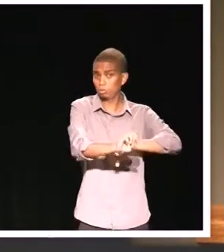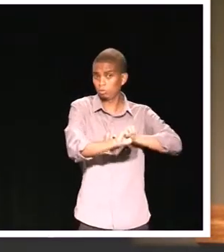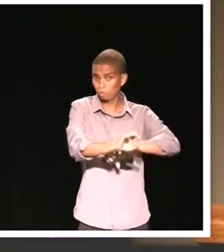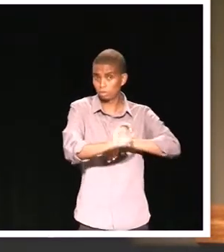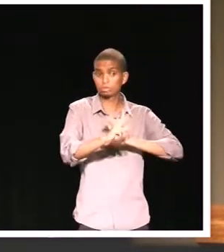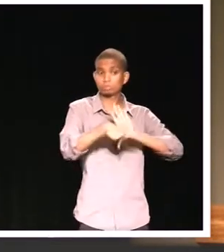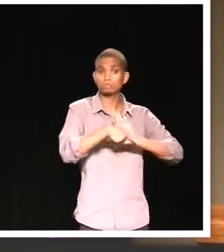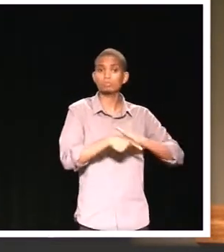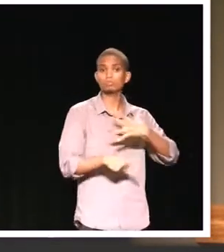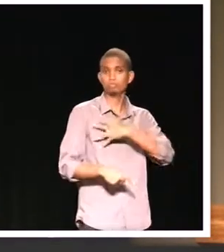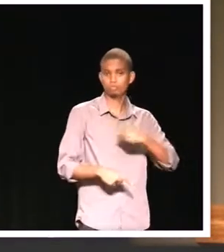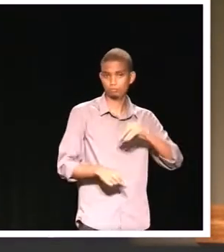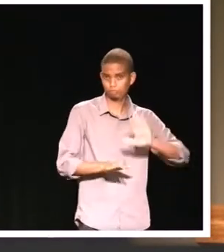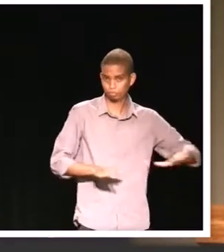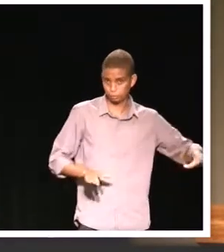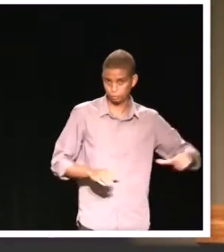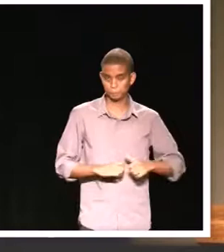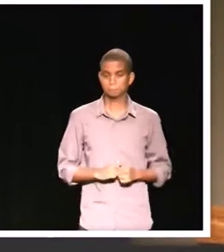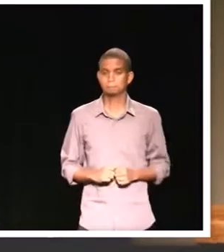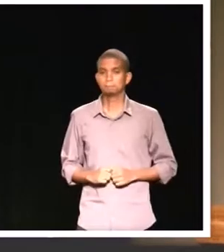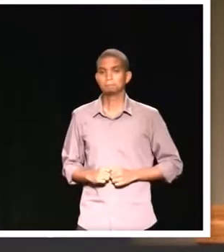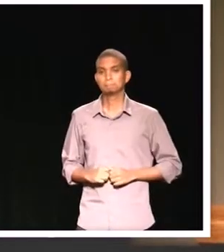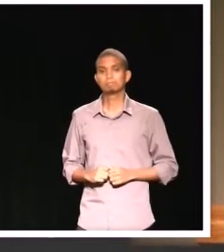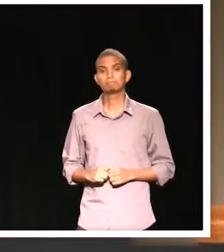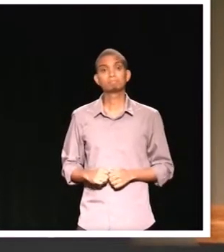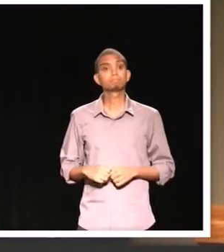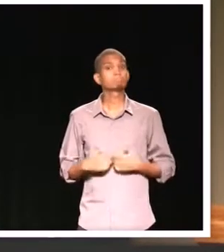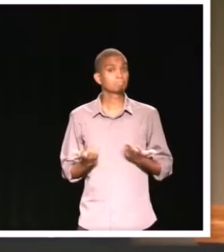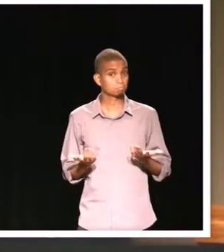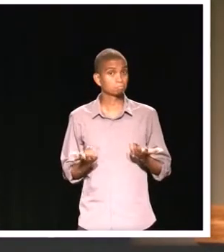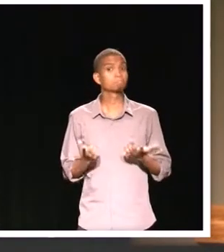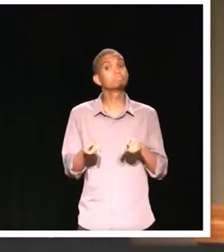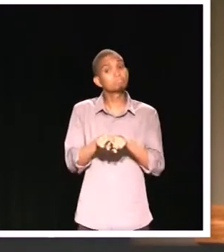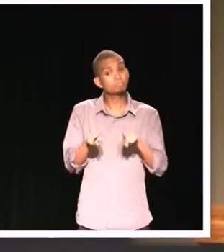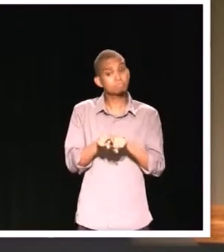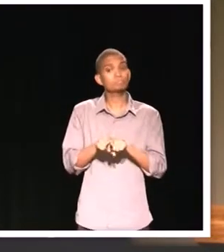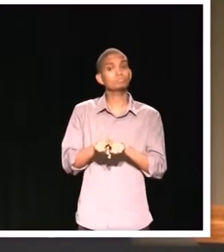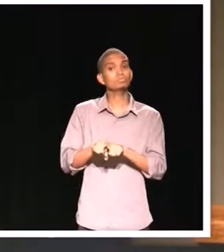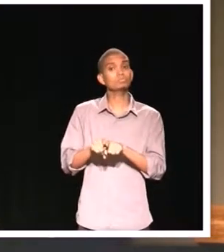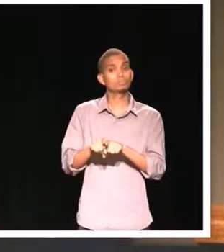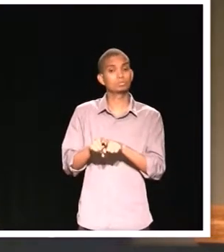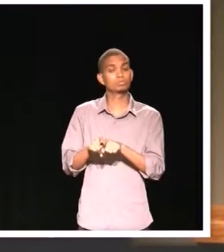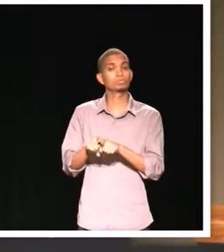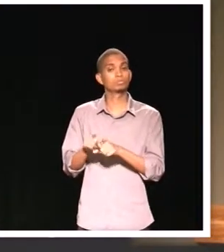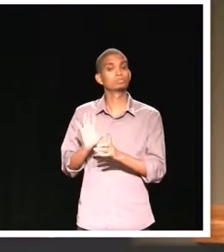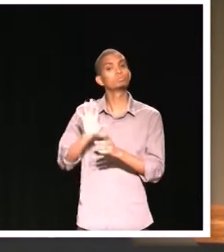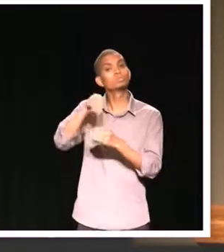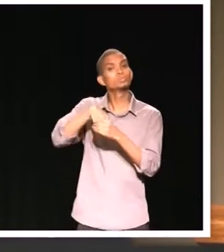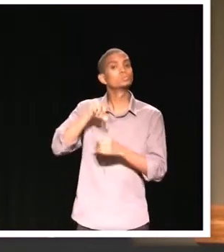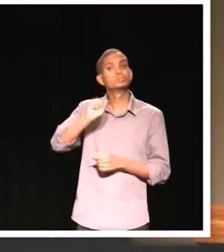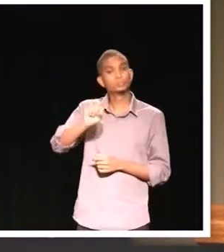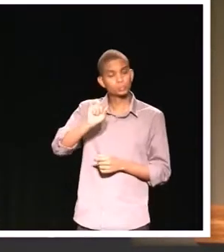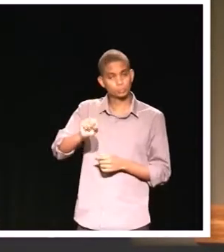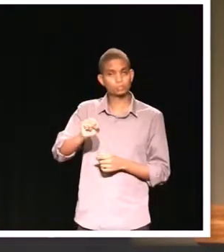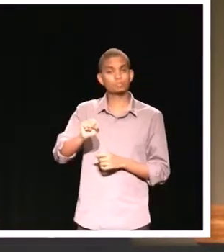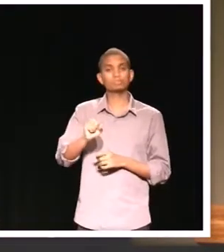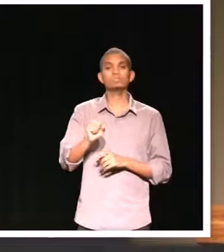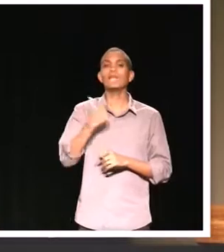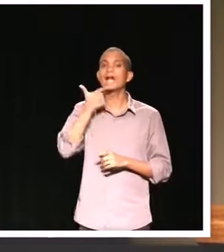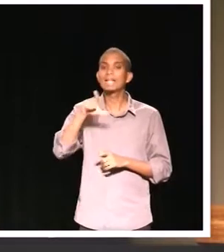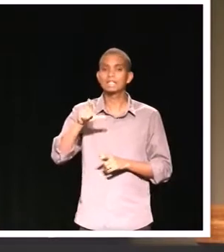prefere para seus filhos, incluindo a eleição das línguas de